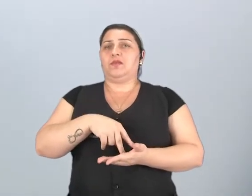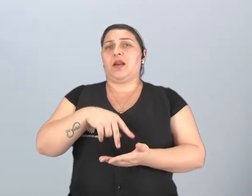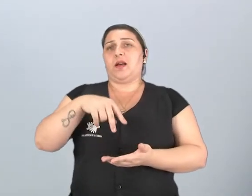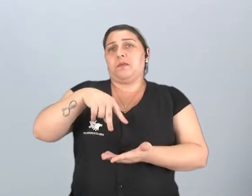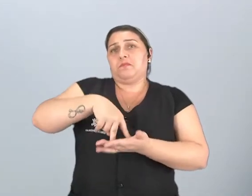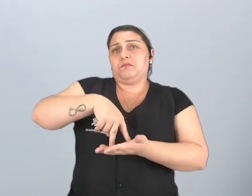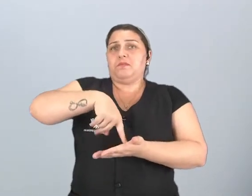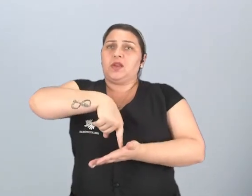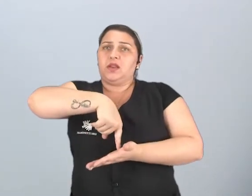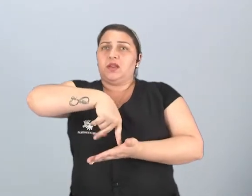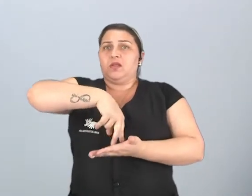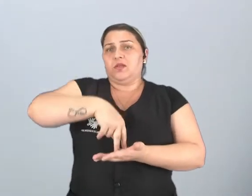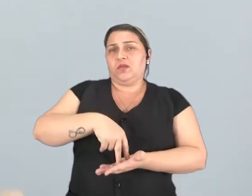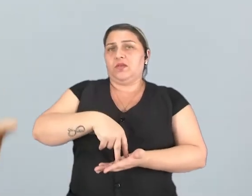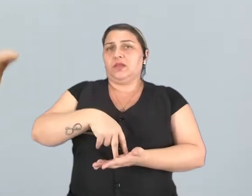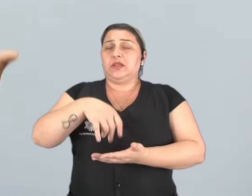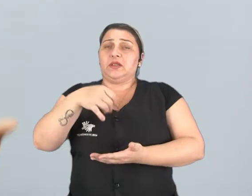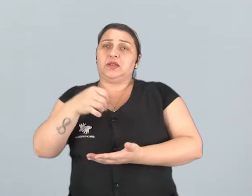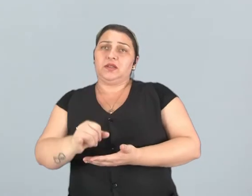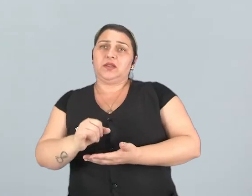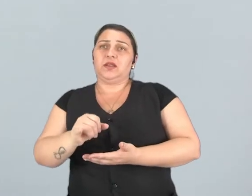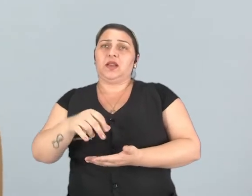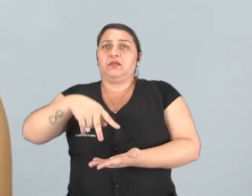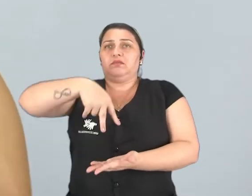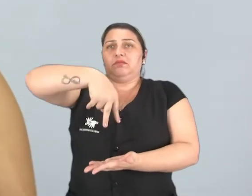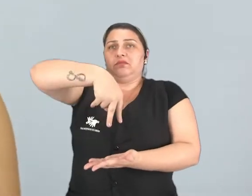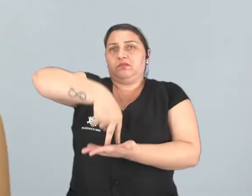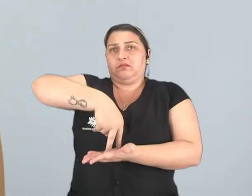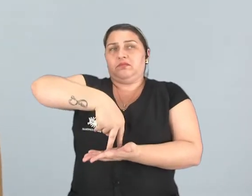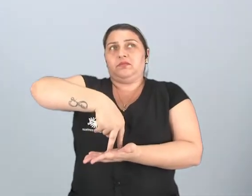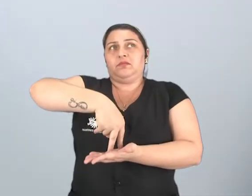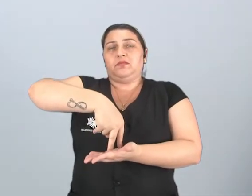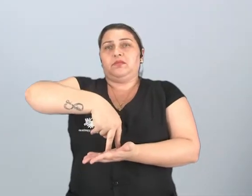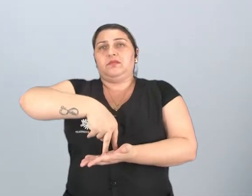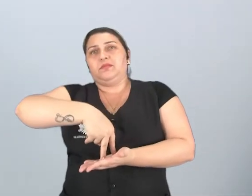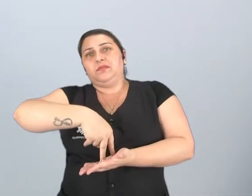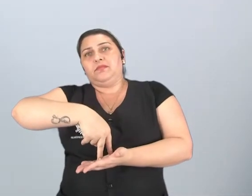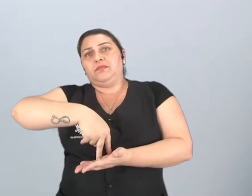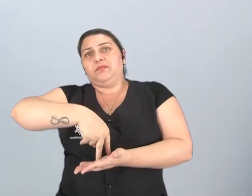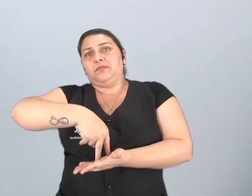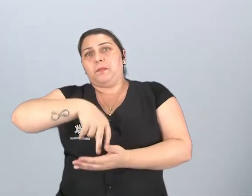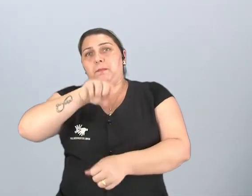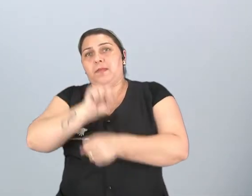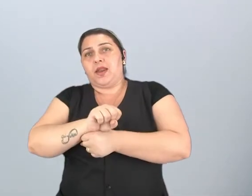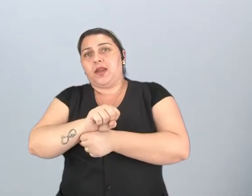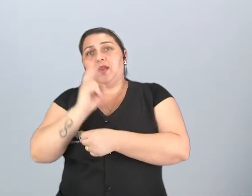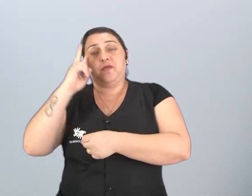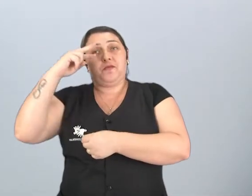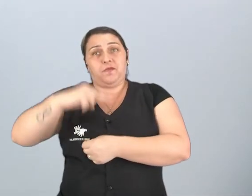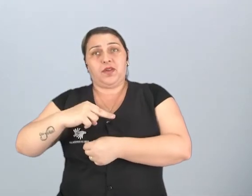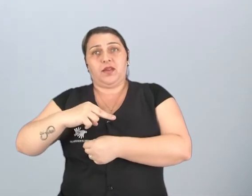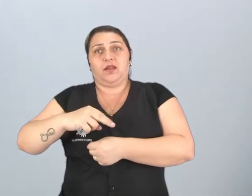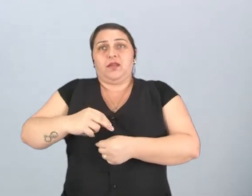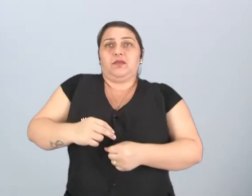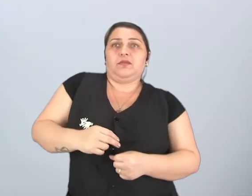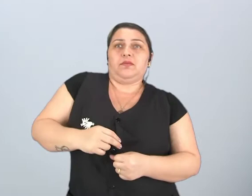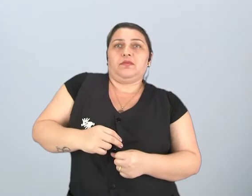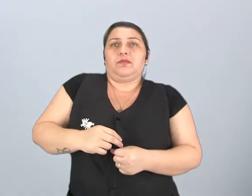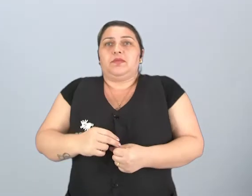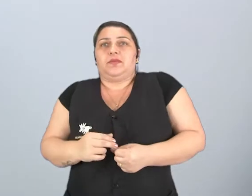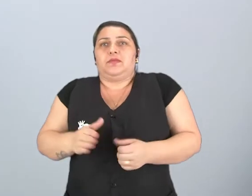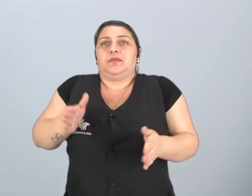perna, sobre outra. Se eu estiver reta assim, ó, eu ficar paradinha, vocês podem ver se os meus ombros